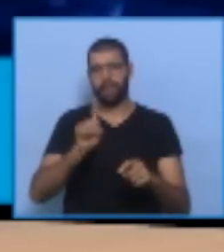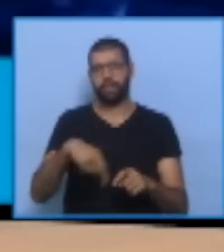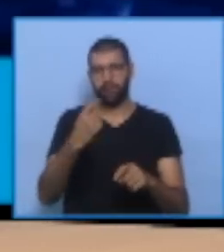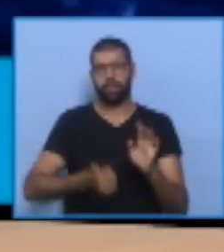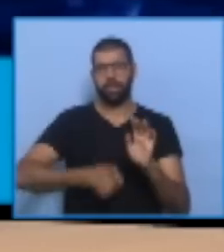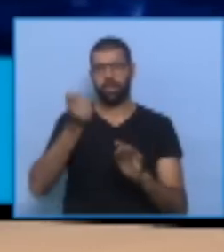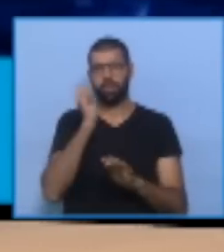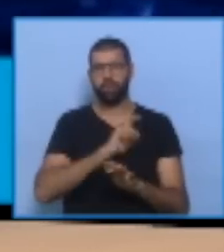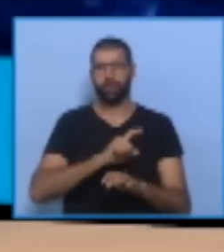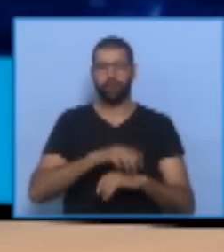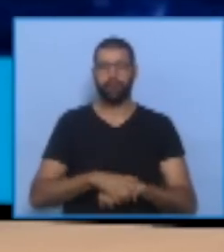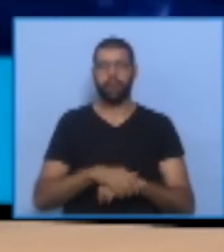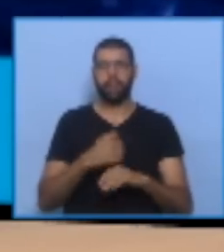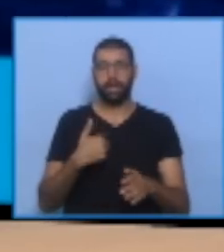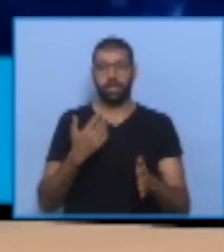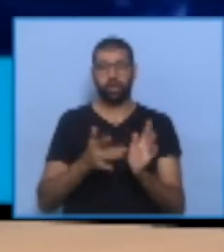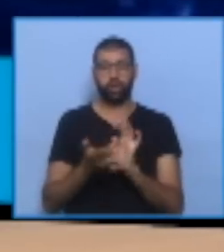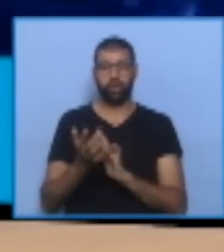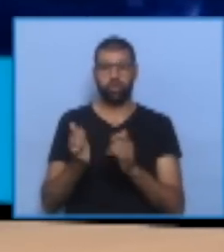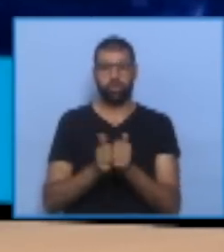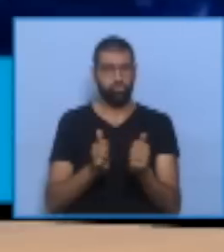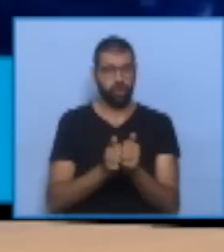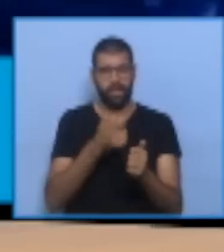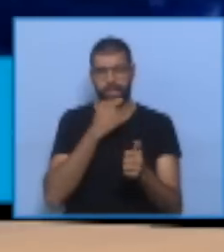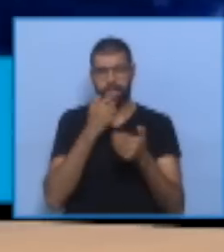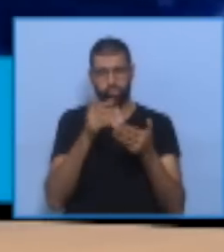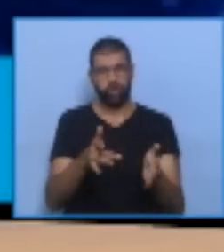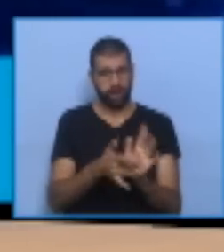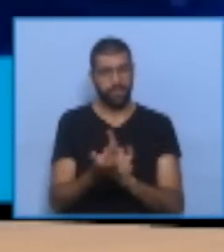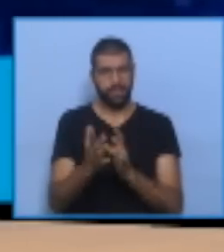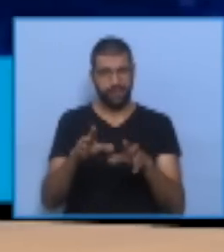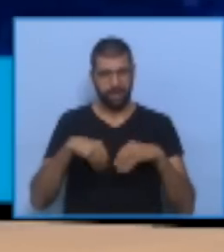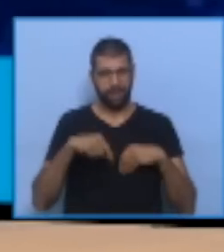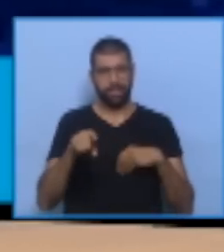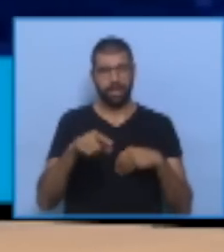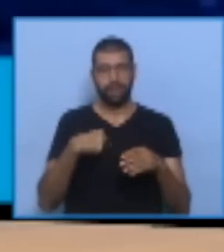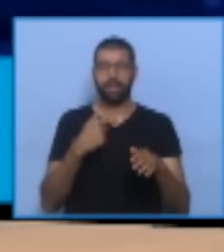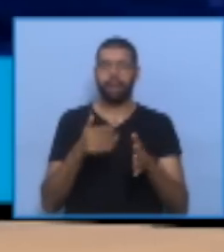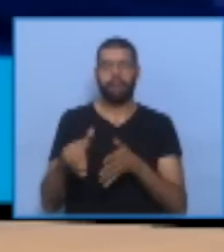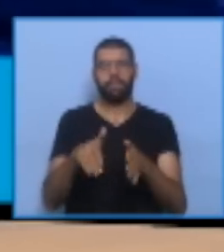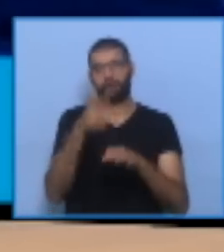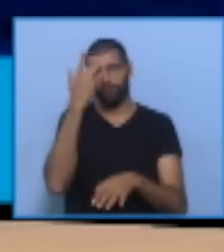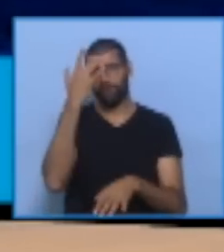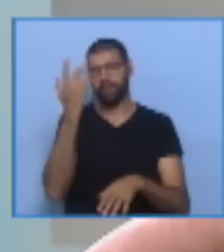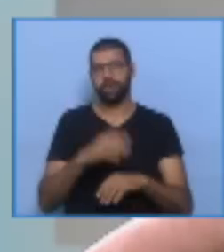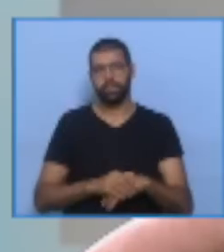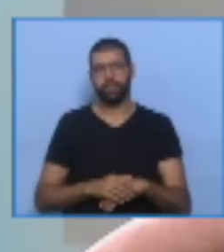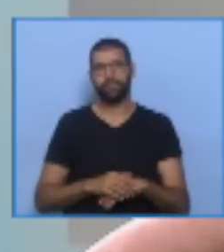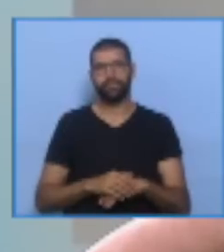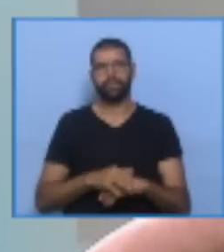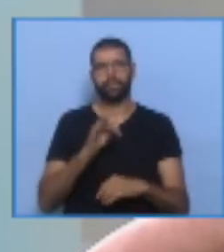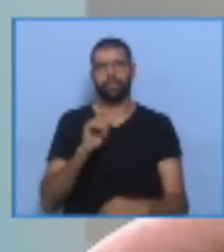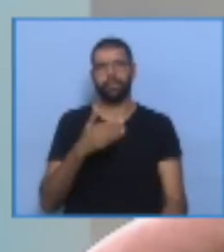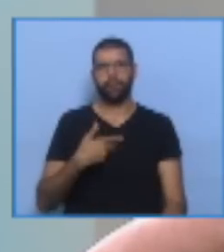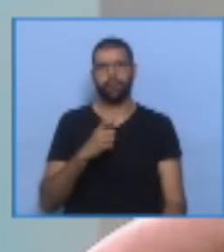será melhor e que na presença de Cristo e com a ajuda de Cristo e de todos nós, esse caminho é mais fácil. Frederico Ozanam continua a ser